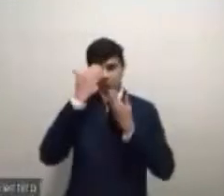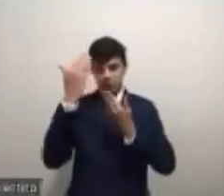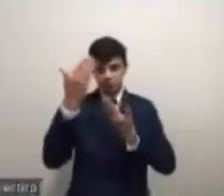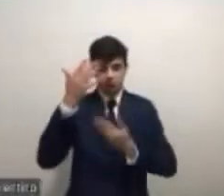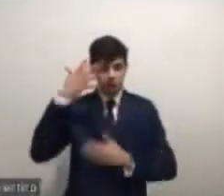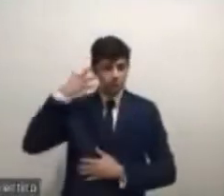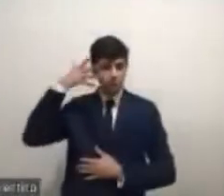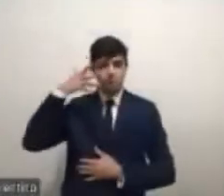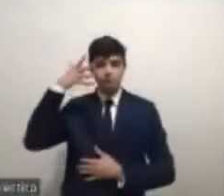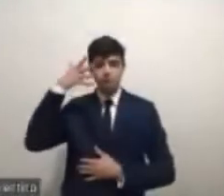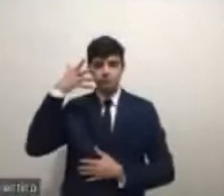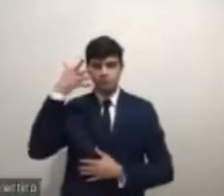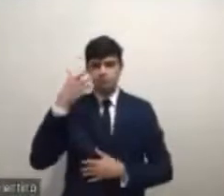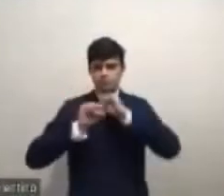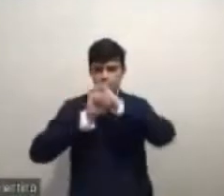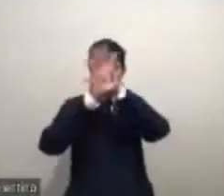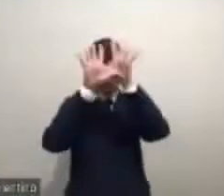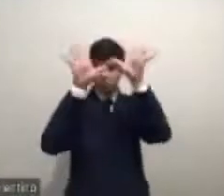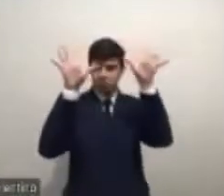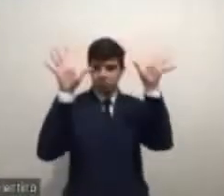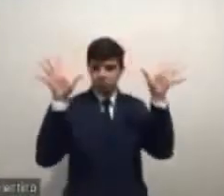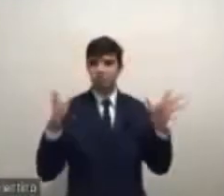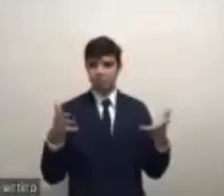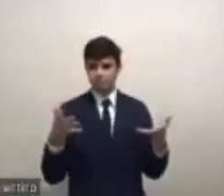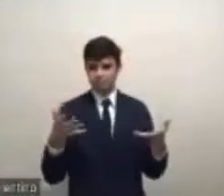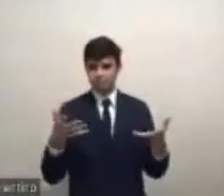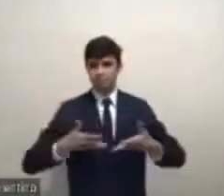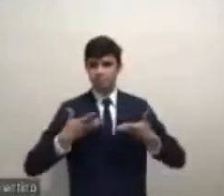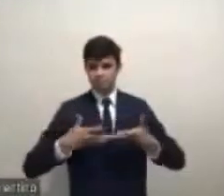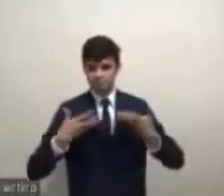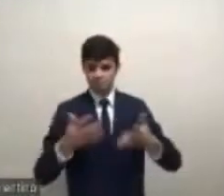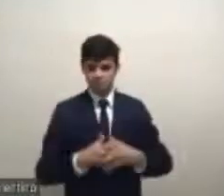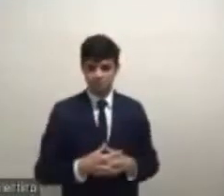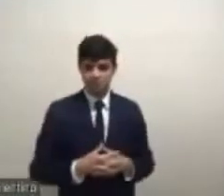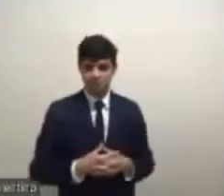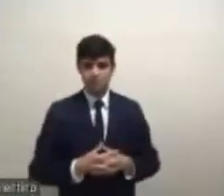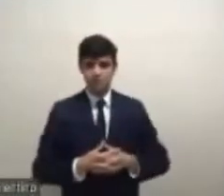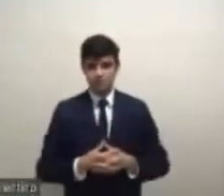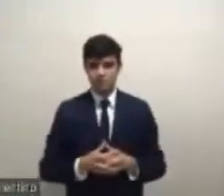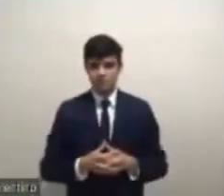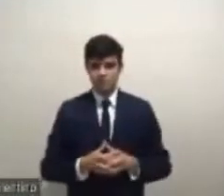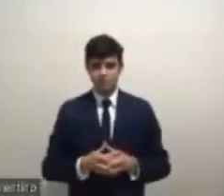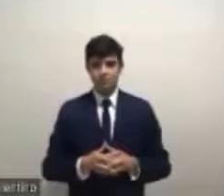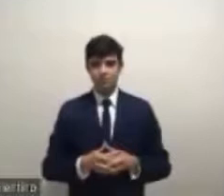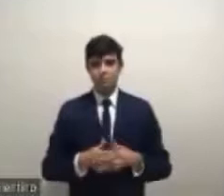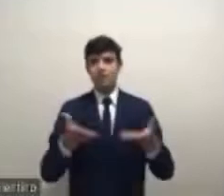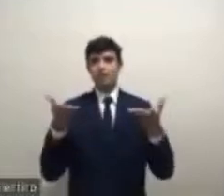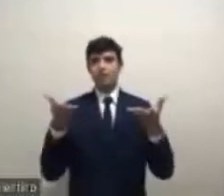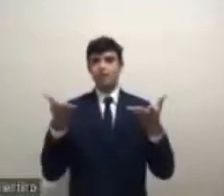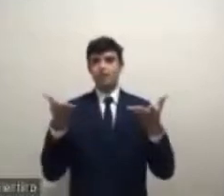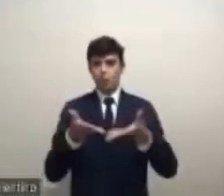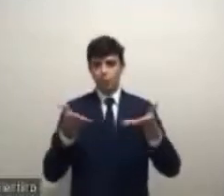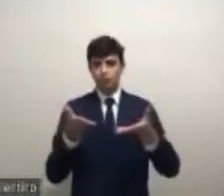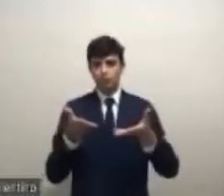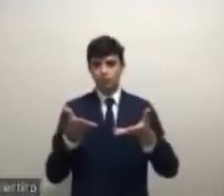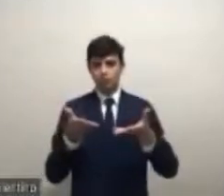esclarecedora. Eu passo a palavra agora para nós darmos prosseguimento aos